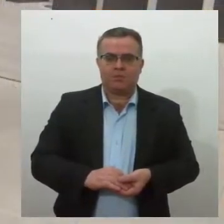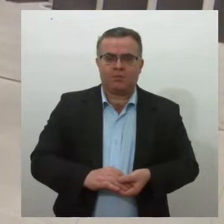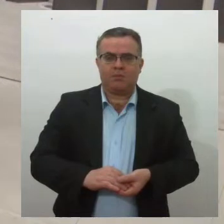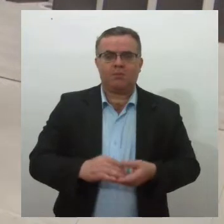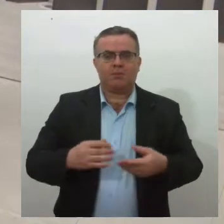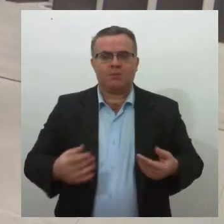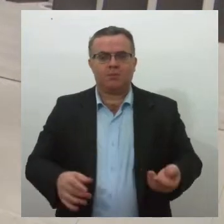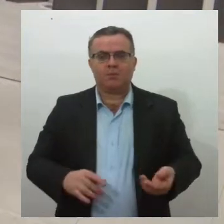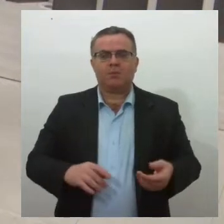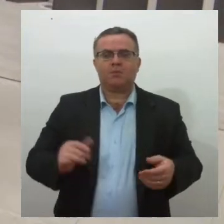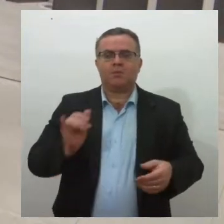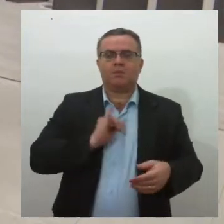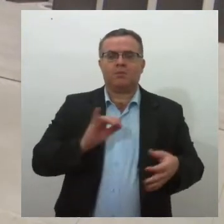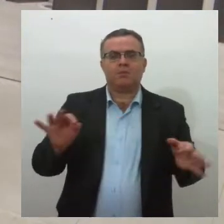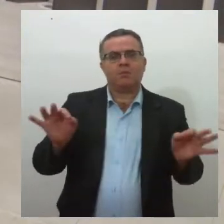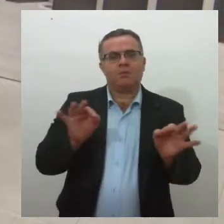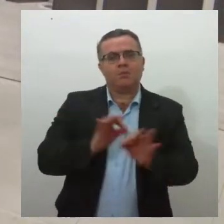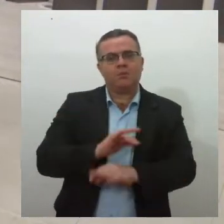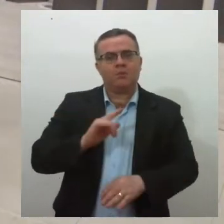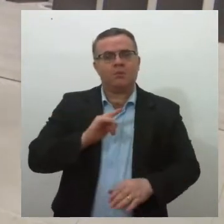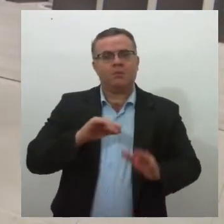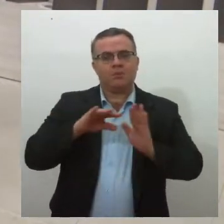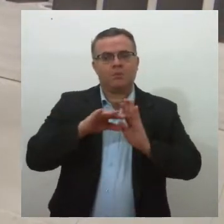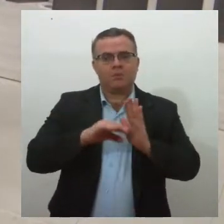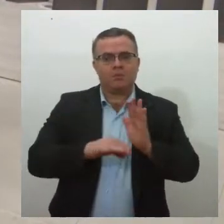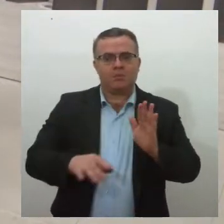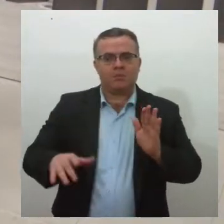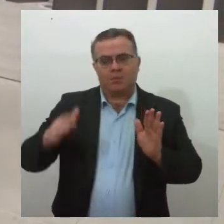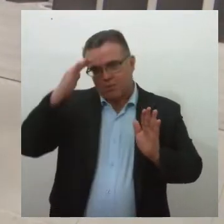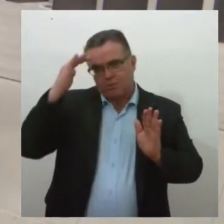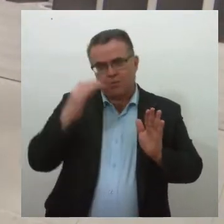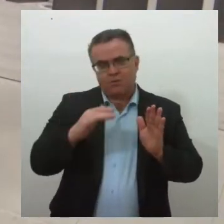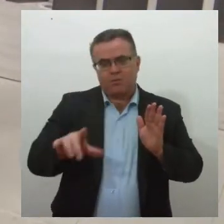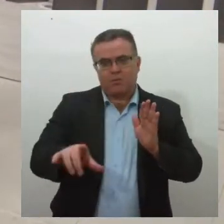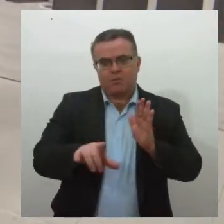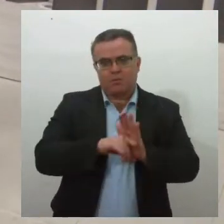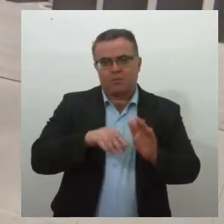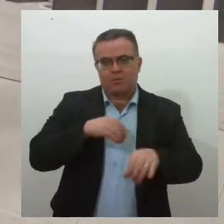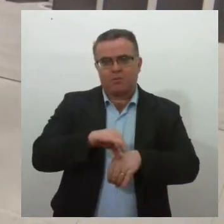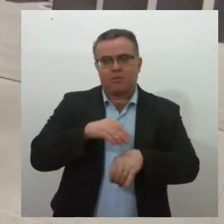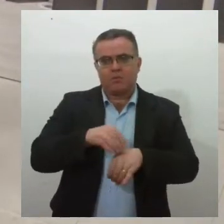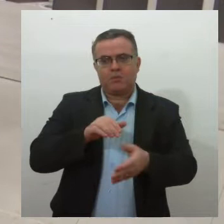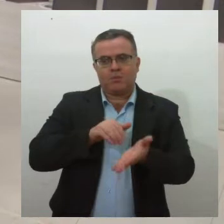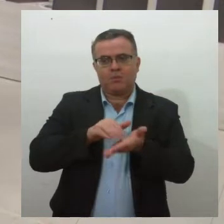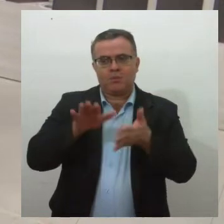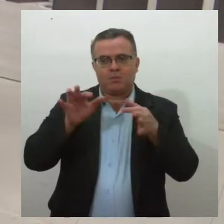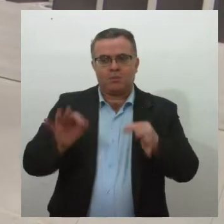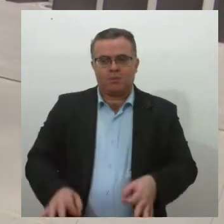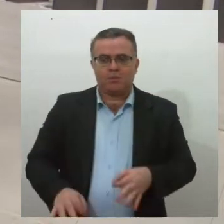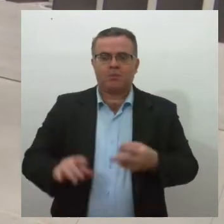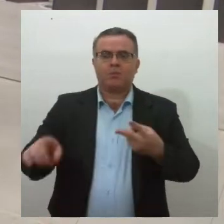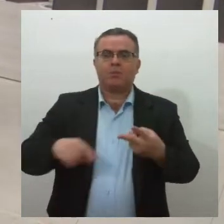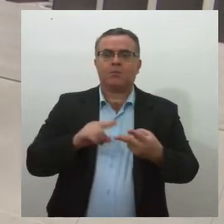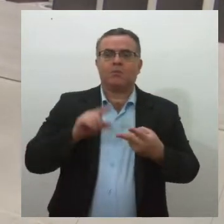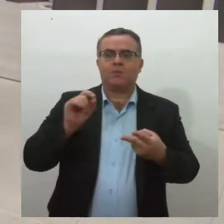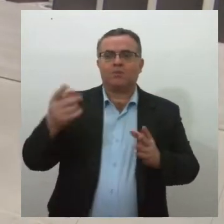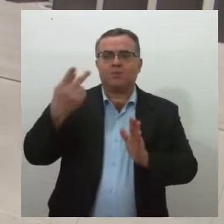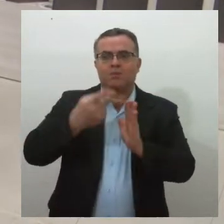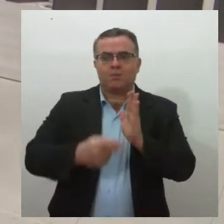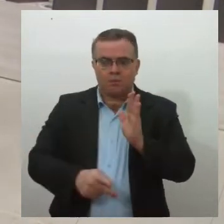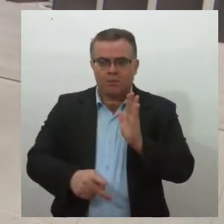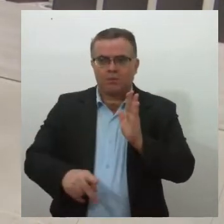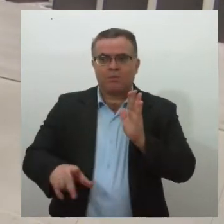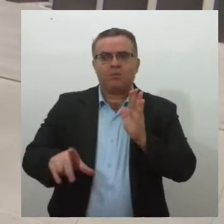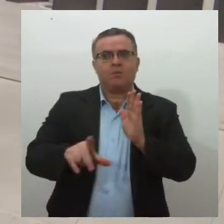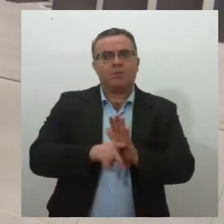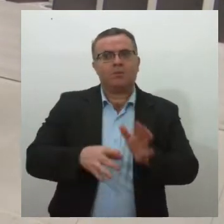E depois do intervalo tem um quadro Por Dentro da Lei com informações sobre a demissão por justa causa. E ainda, Projeto Azahá lança